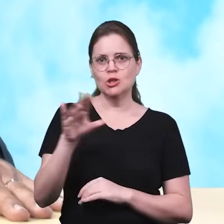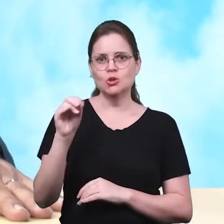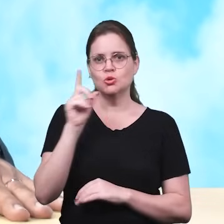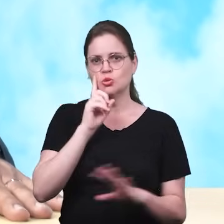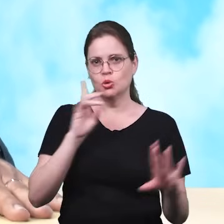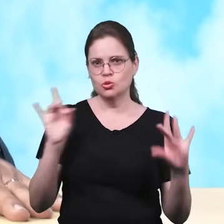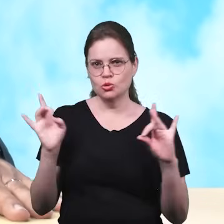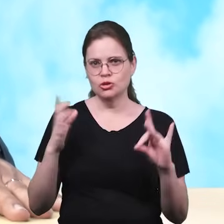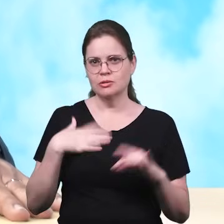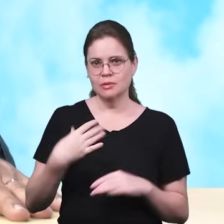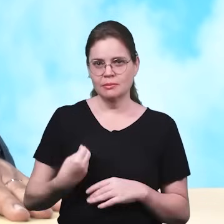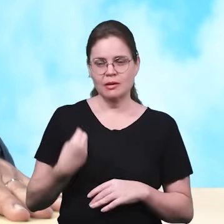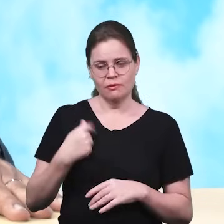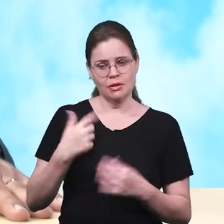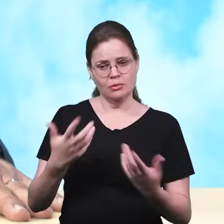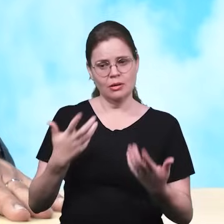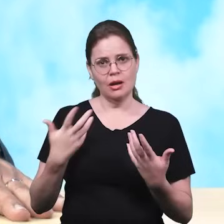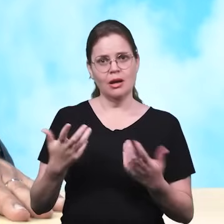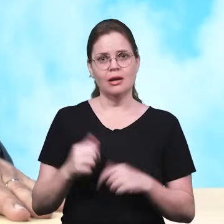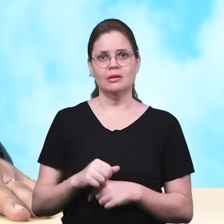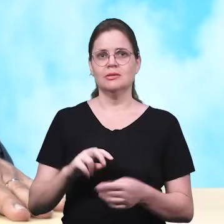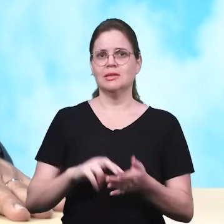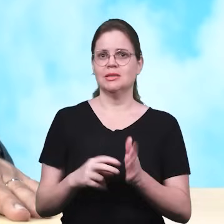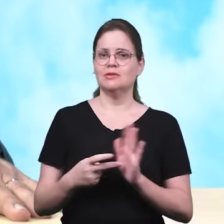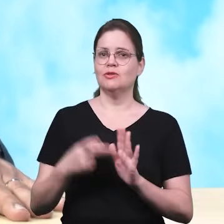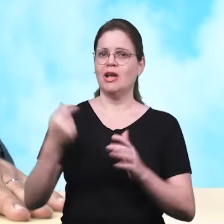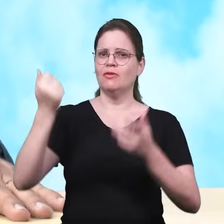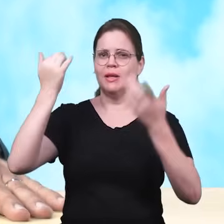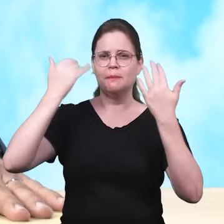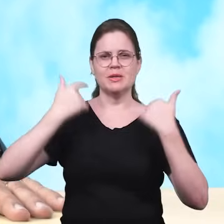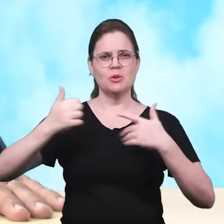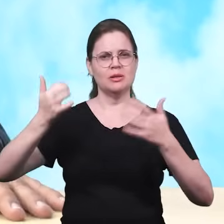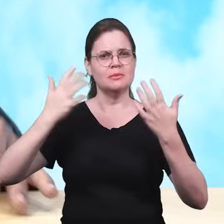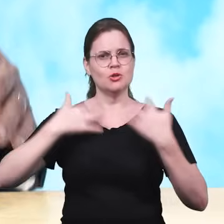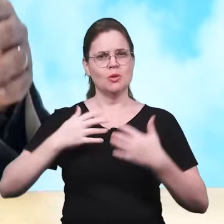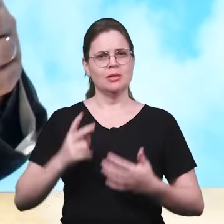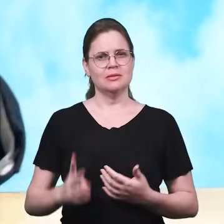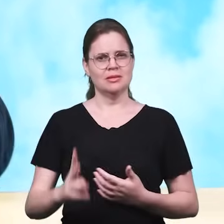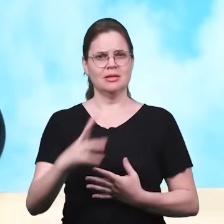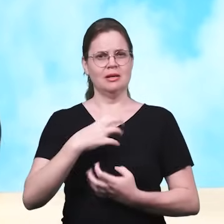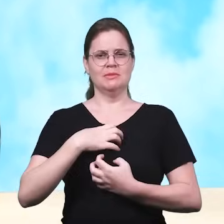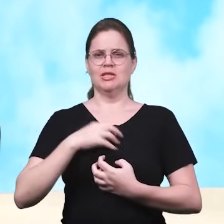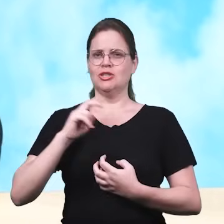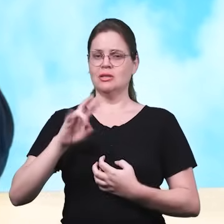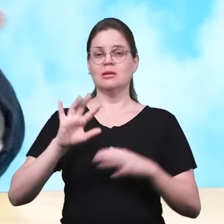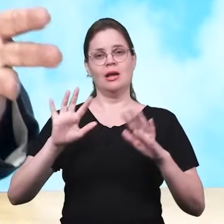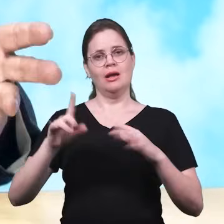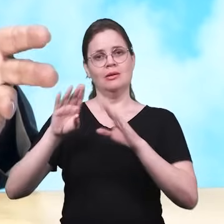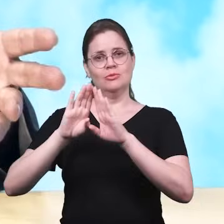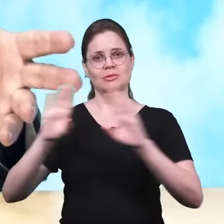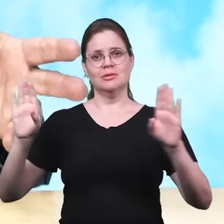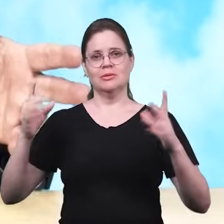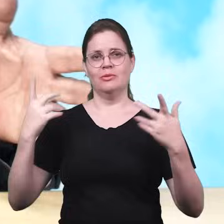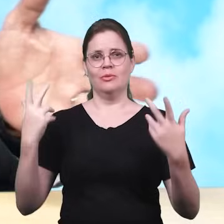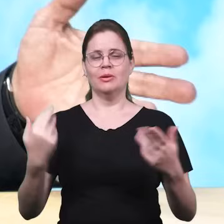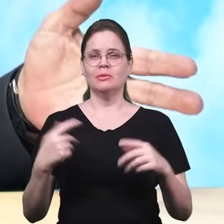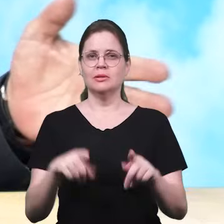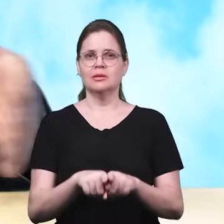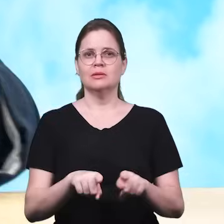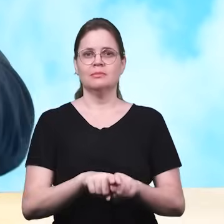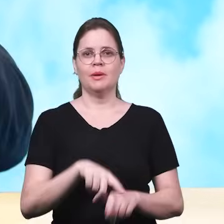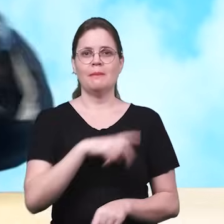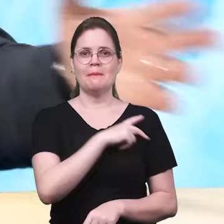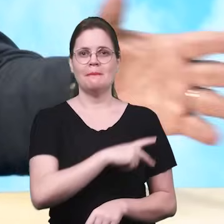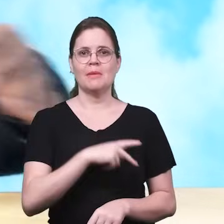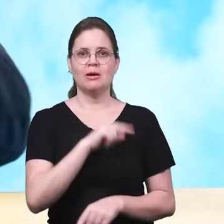ter esse alimento todo dia. Eu vou estar assim sempre. E nós vamos ver, né? Nós estamos citando Amós e Paulo. Paulo na